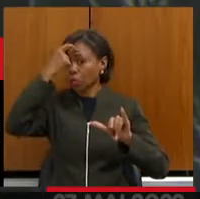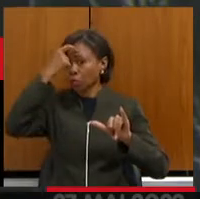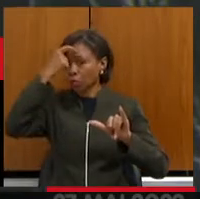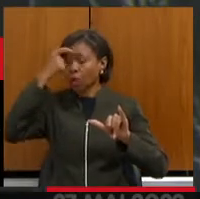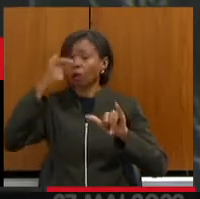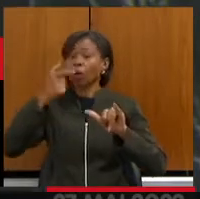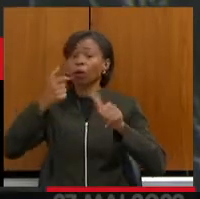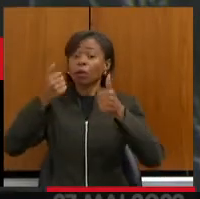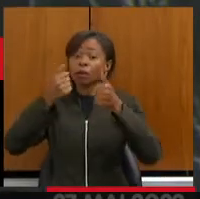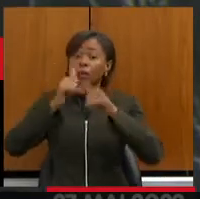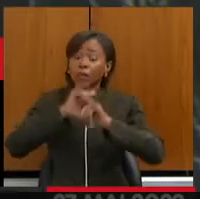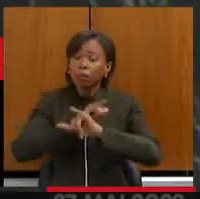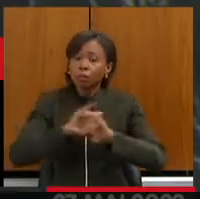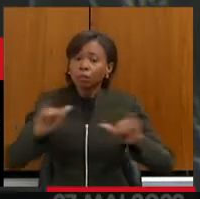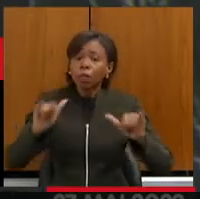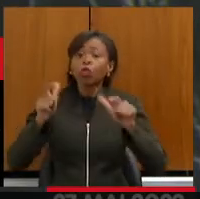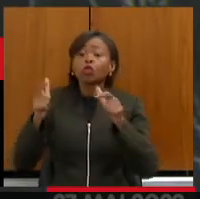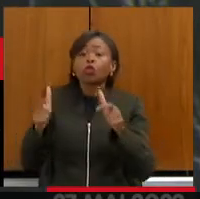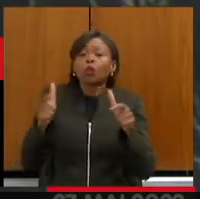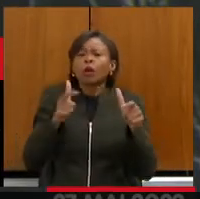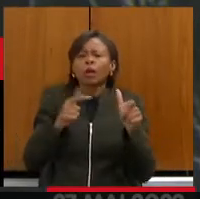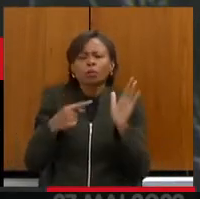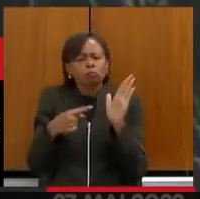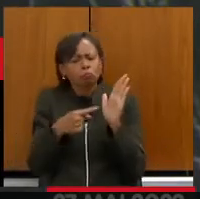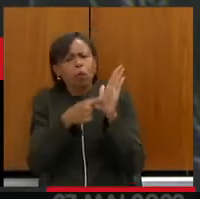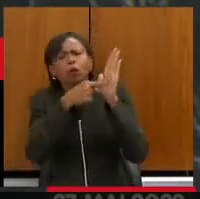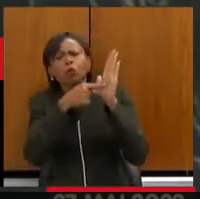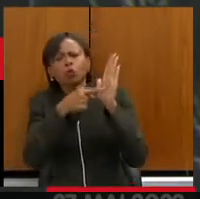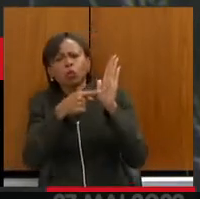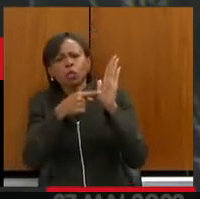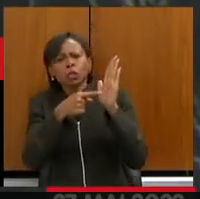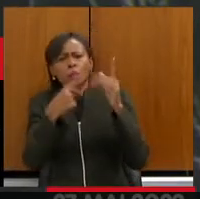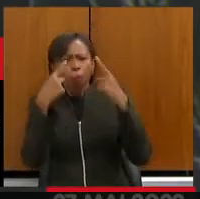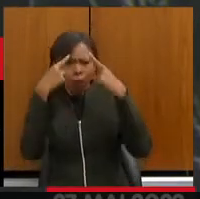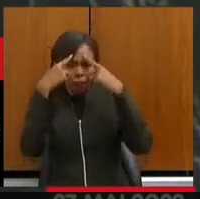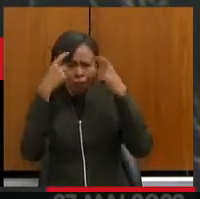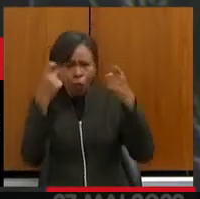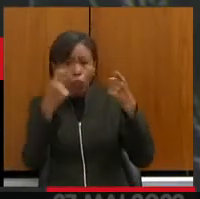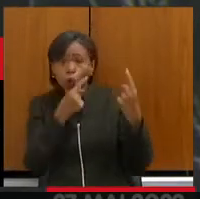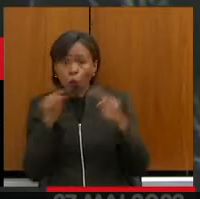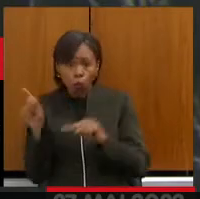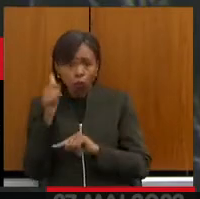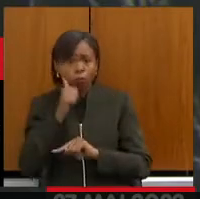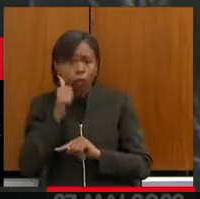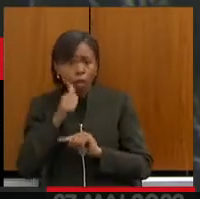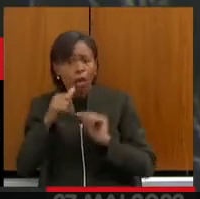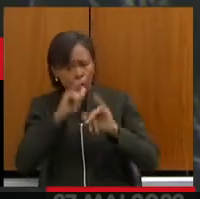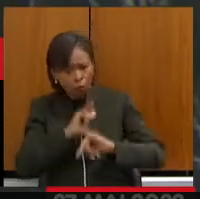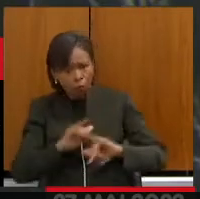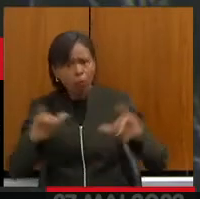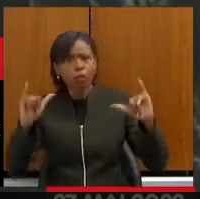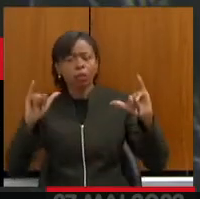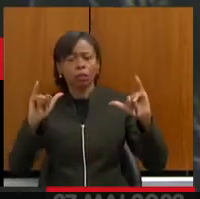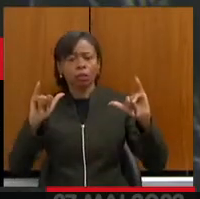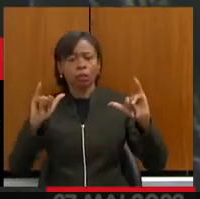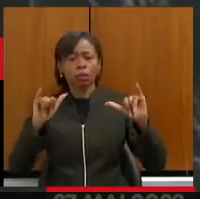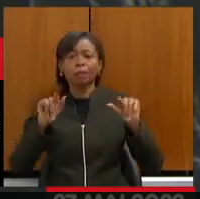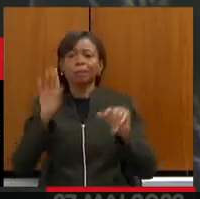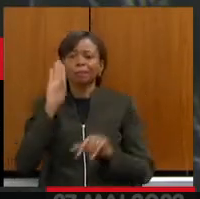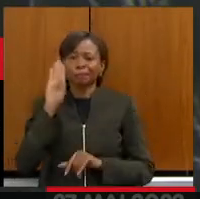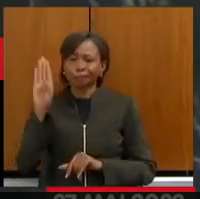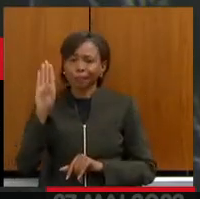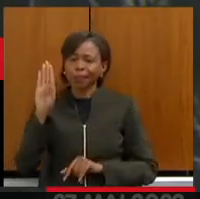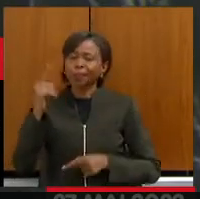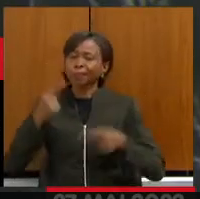dos canais e mecanismos de denúncia das diversas formas de violências contra a mulher inclusive violência política